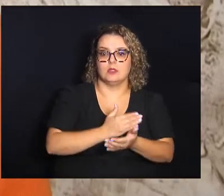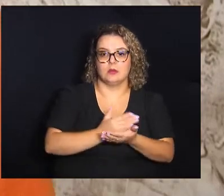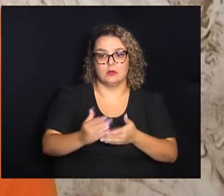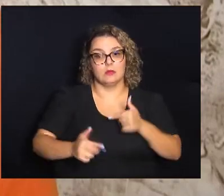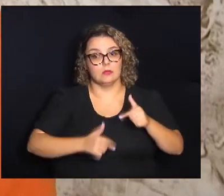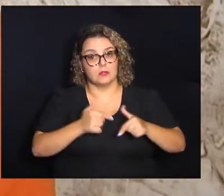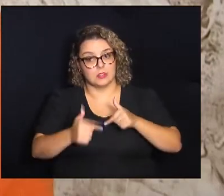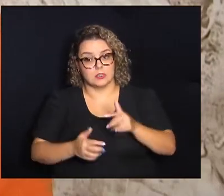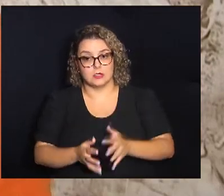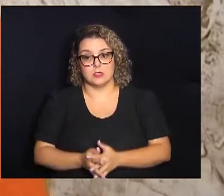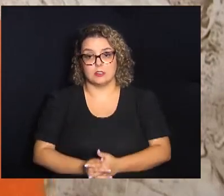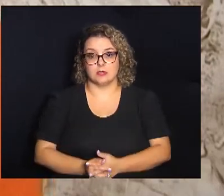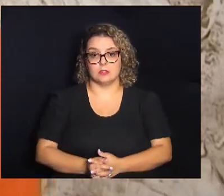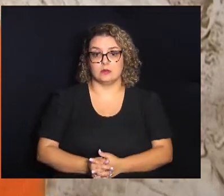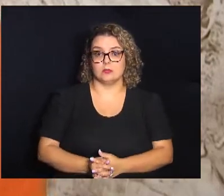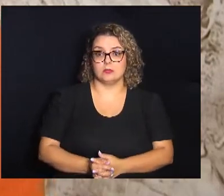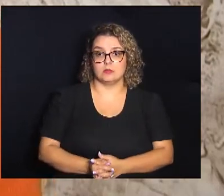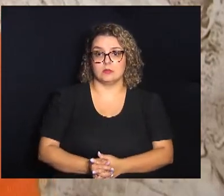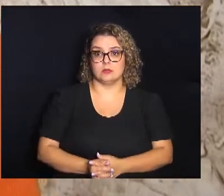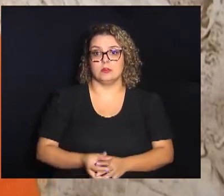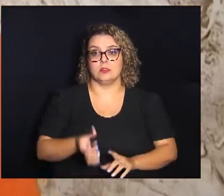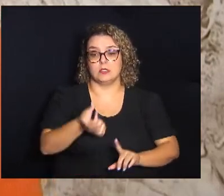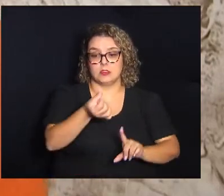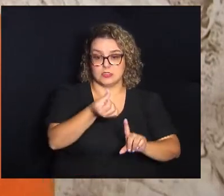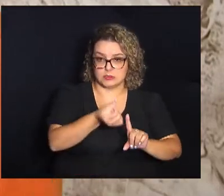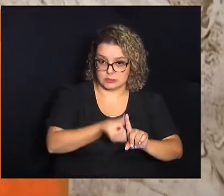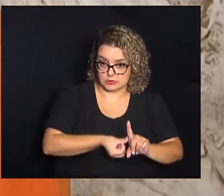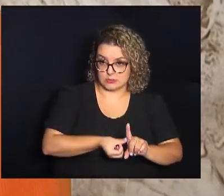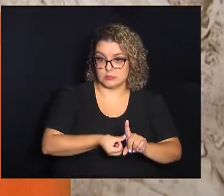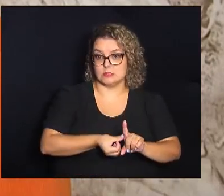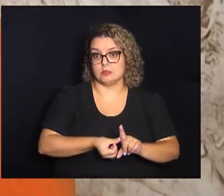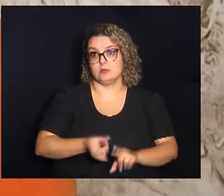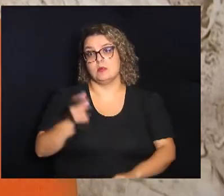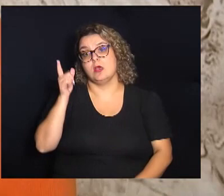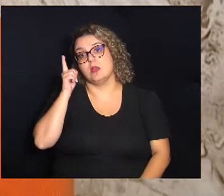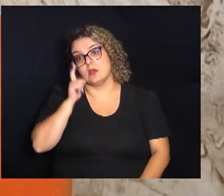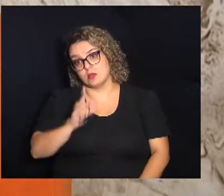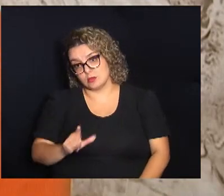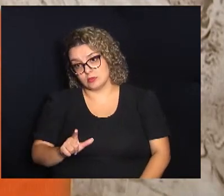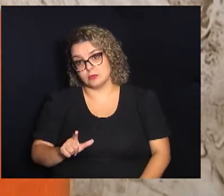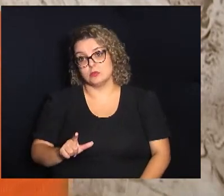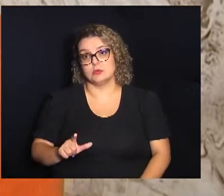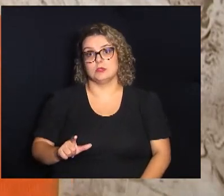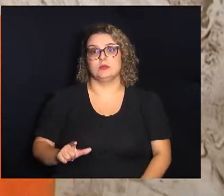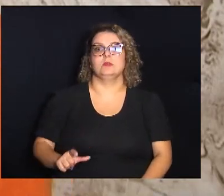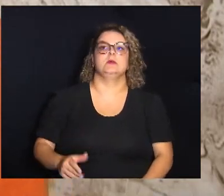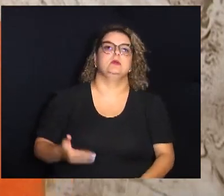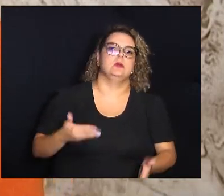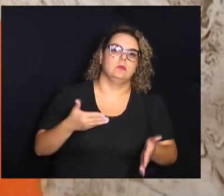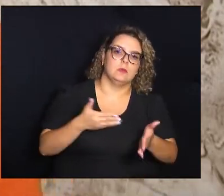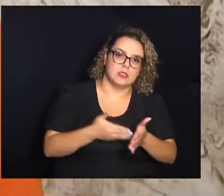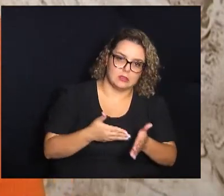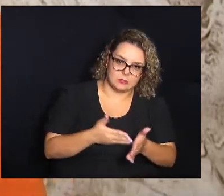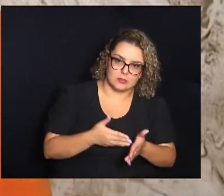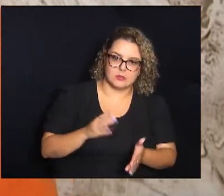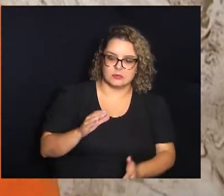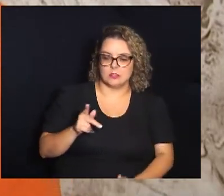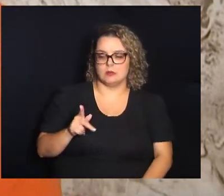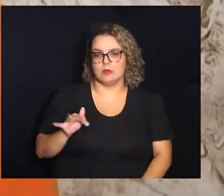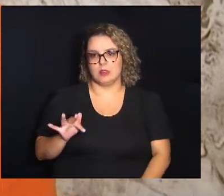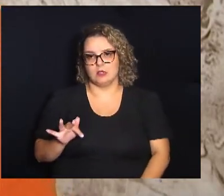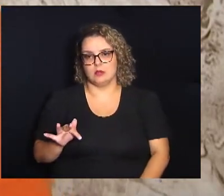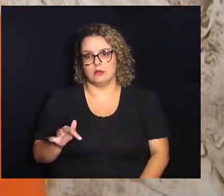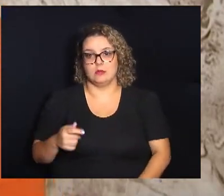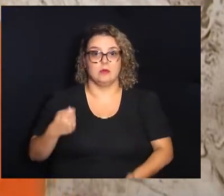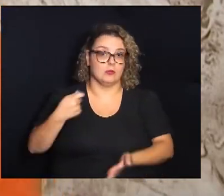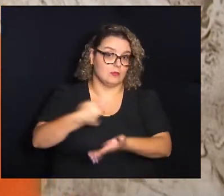trabalhar. E foi mais ou menos 6 meses para eles poderem tirar o meu nome de uma restrição, me indenizar